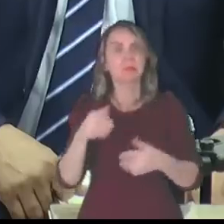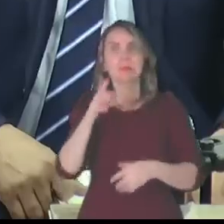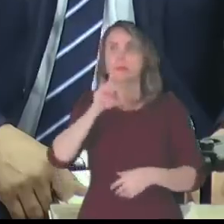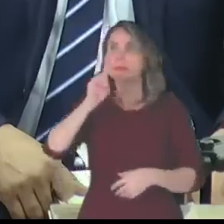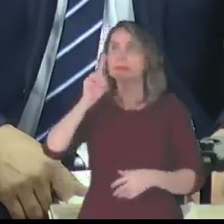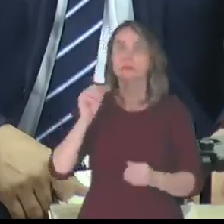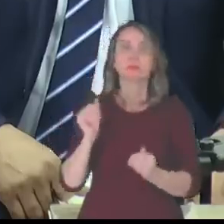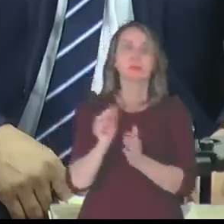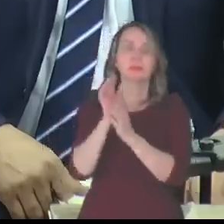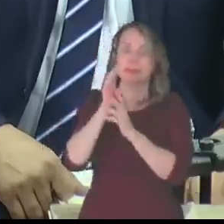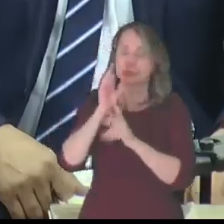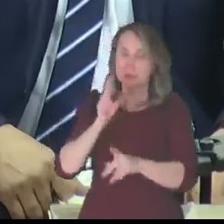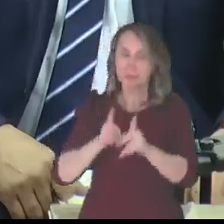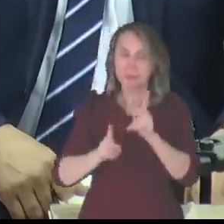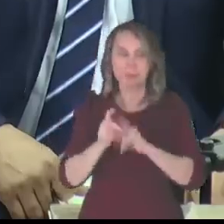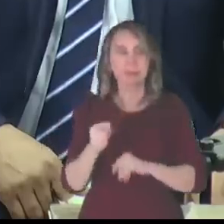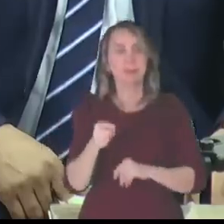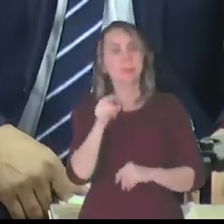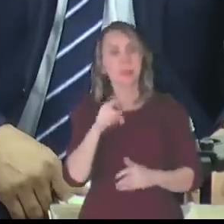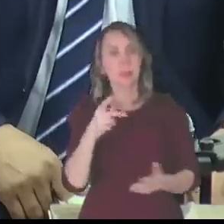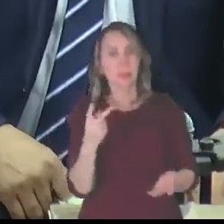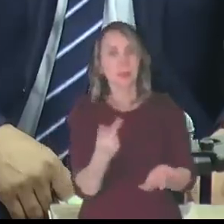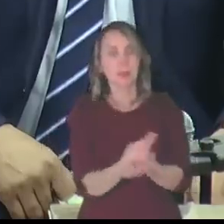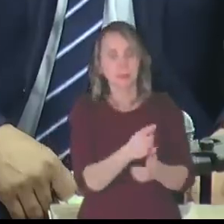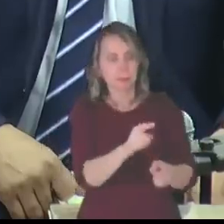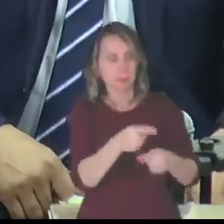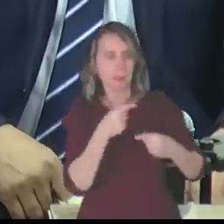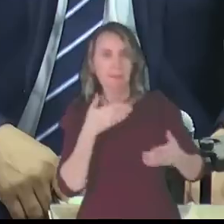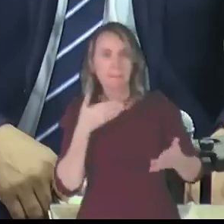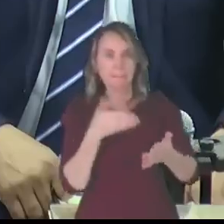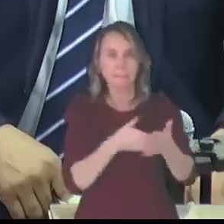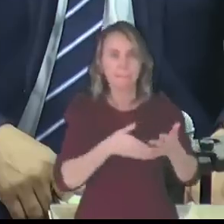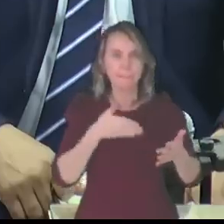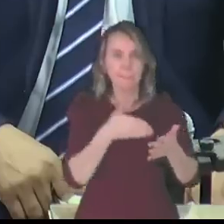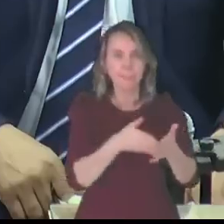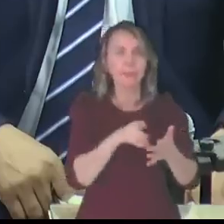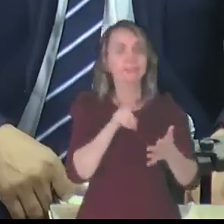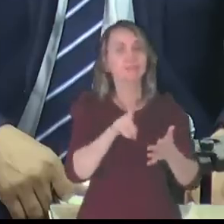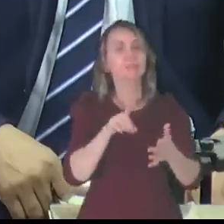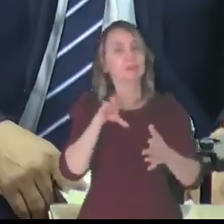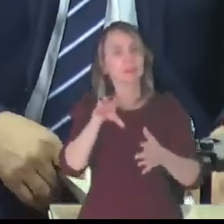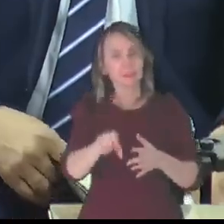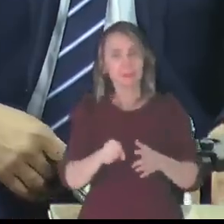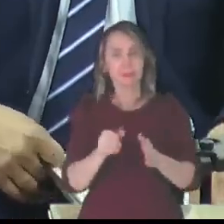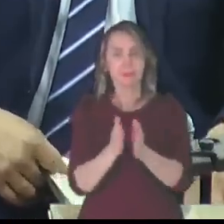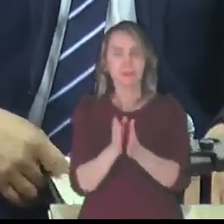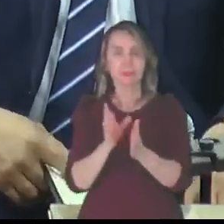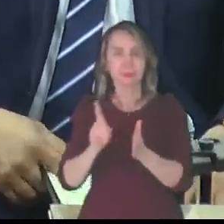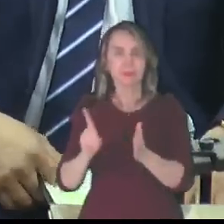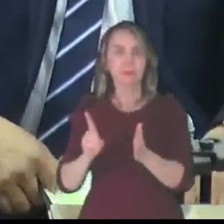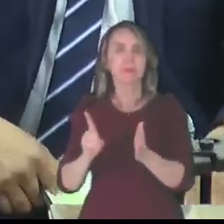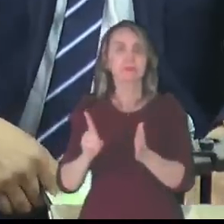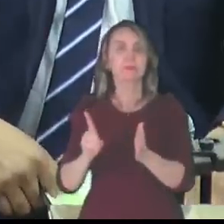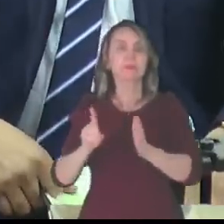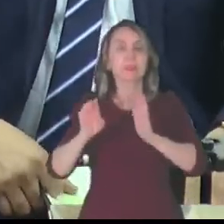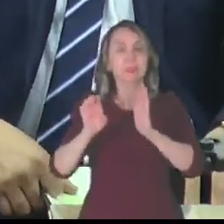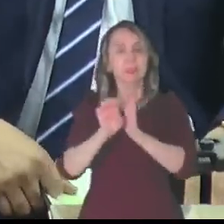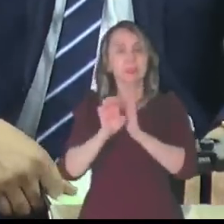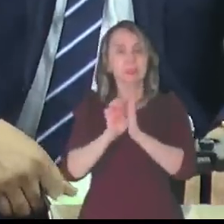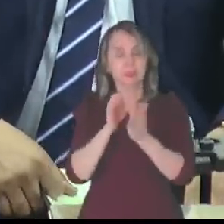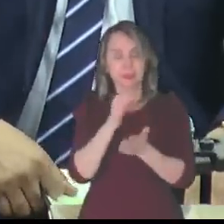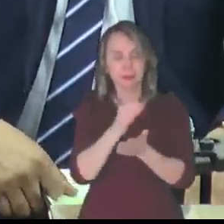eternamente quando você estiver diante de uma dificuldade você abre a Bíblia em êxodo Capítulo de número